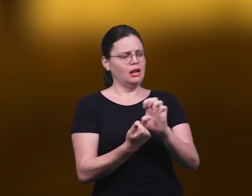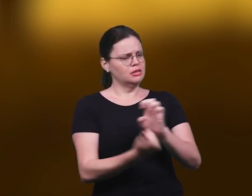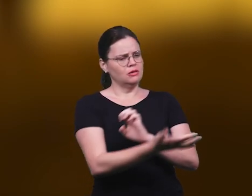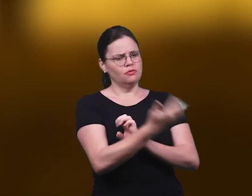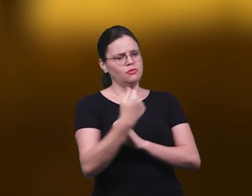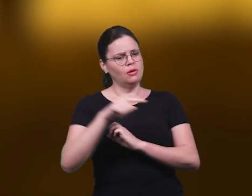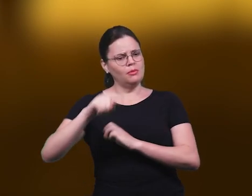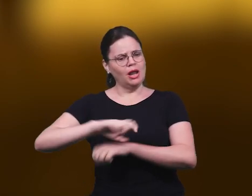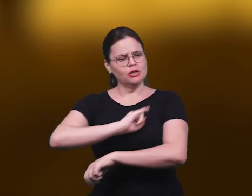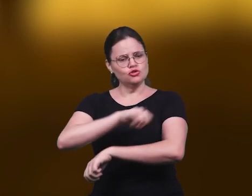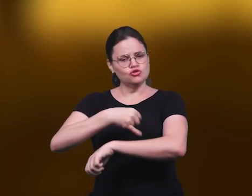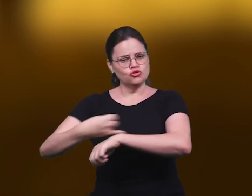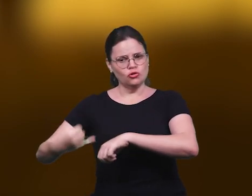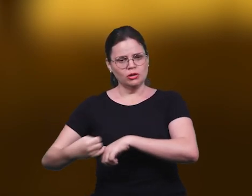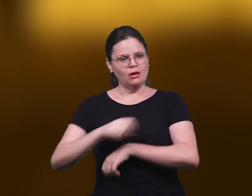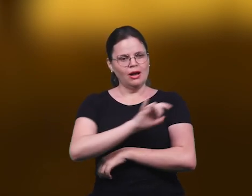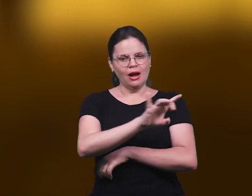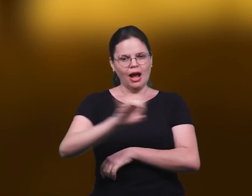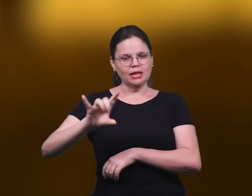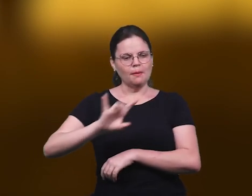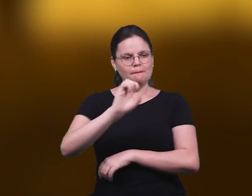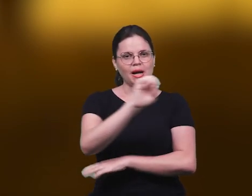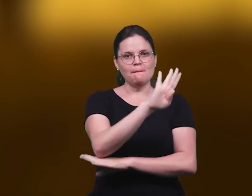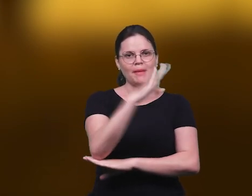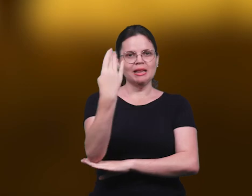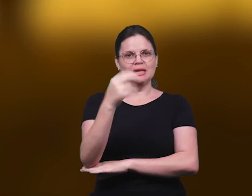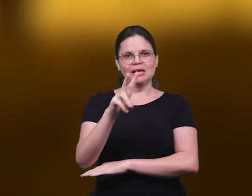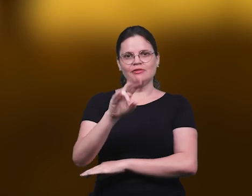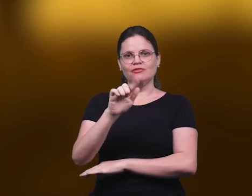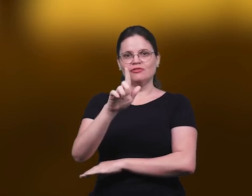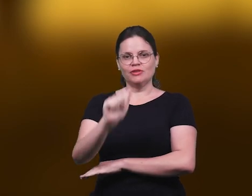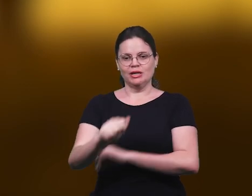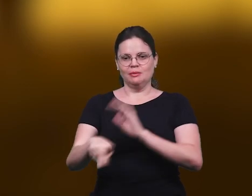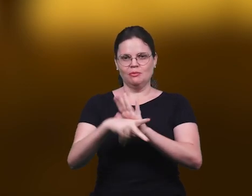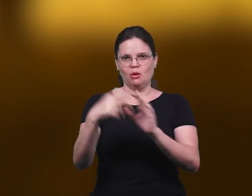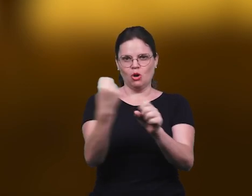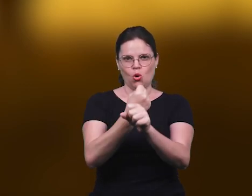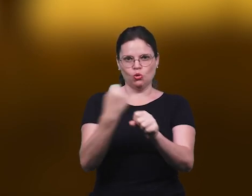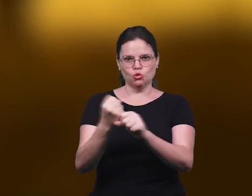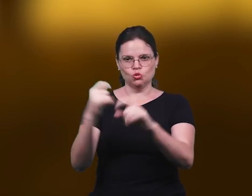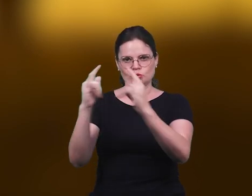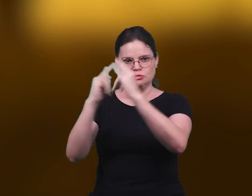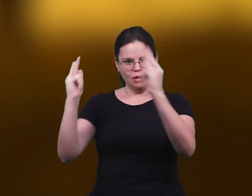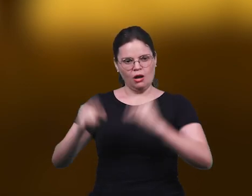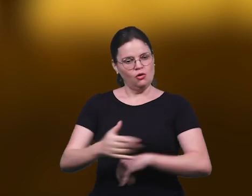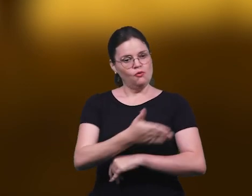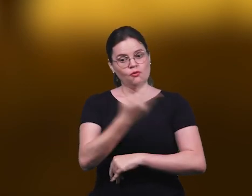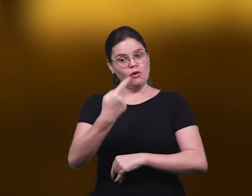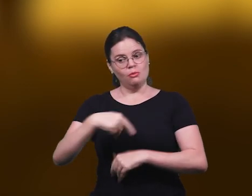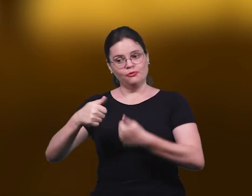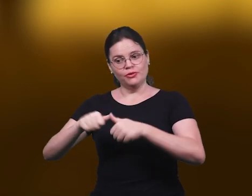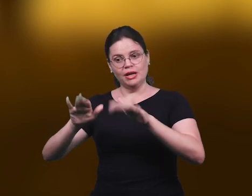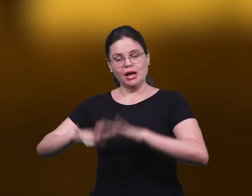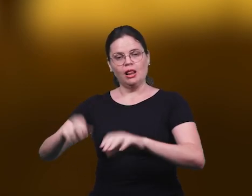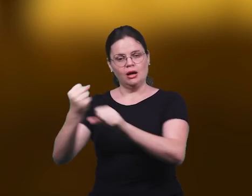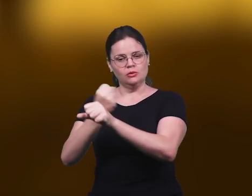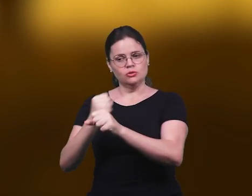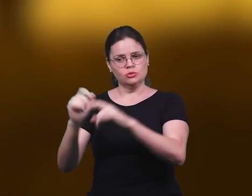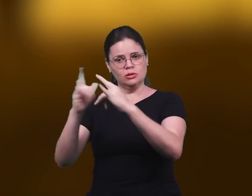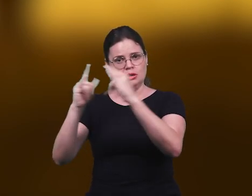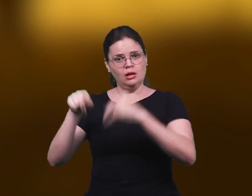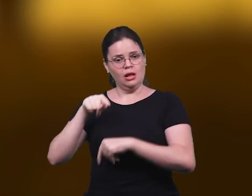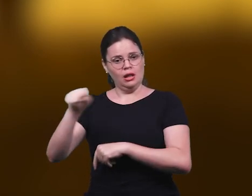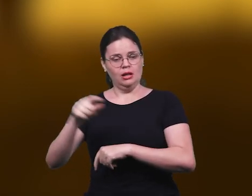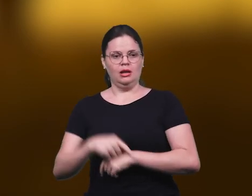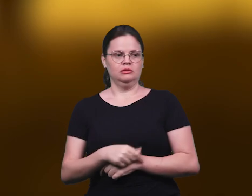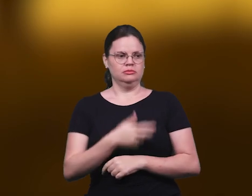uma viga, e façamo-nos ali um lugar para habitar ali. E disse Elide, e